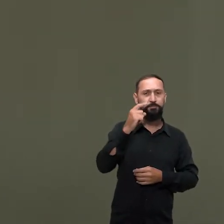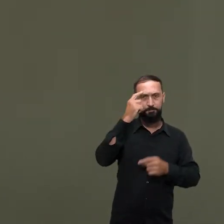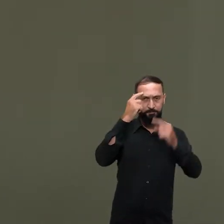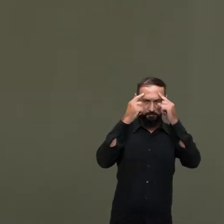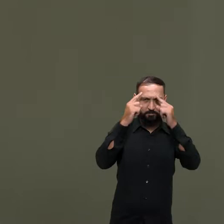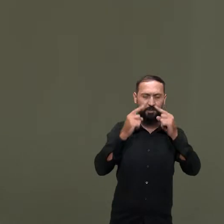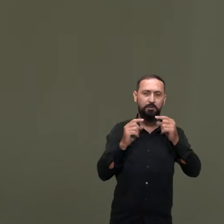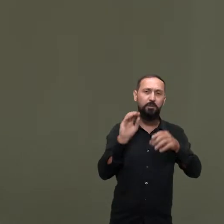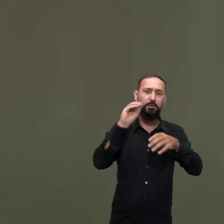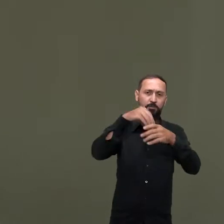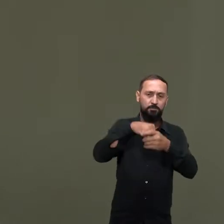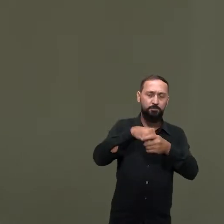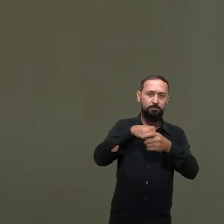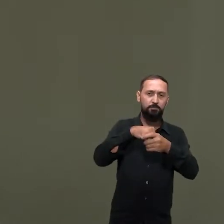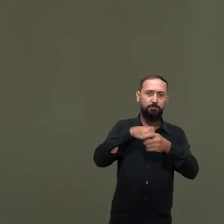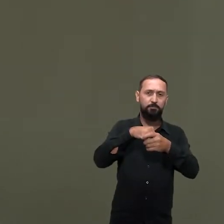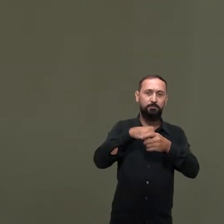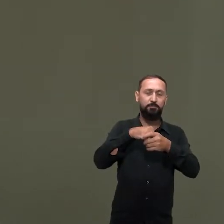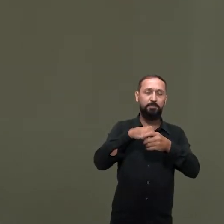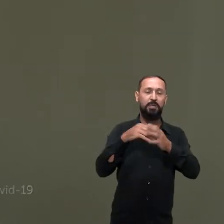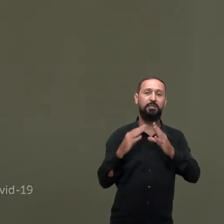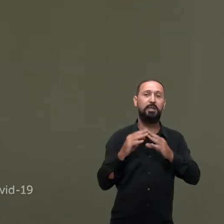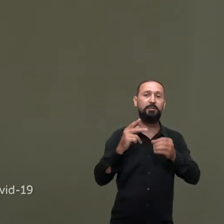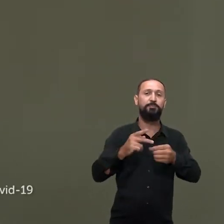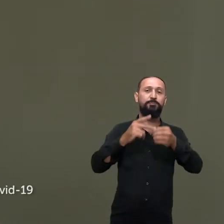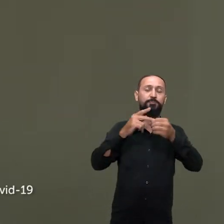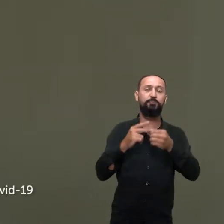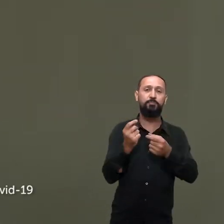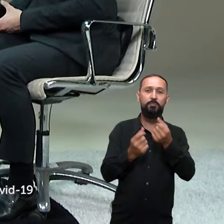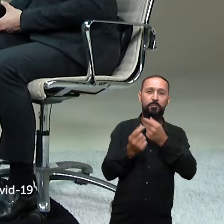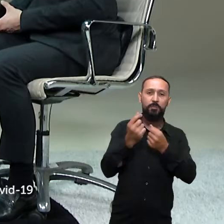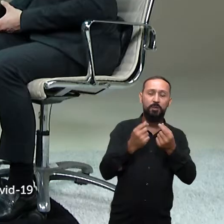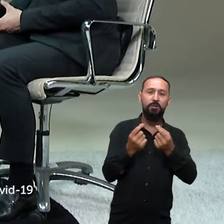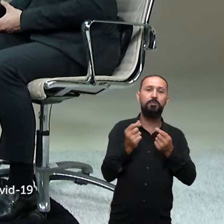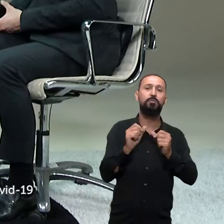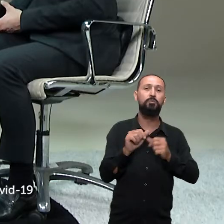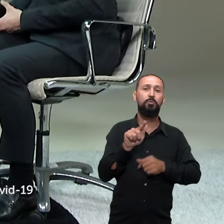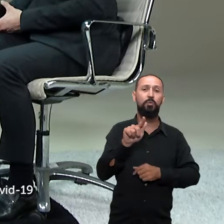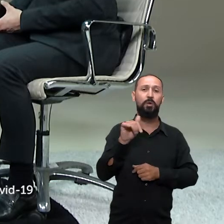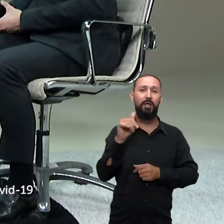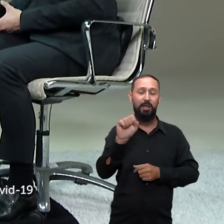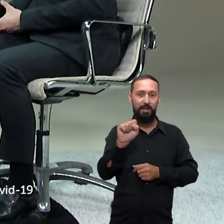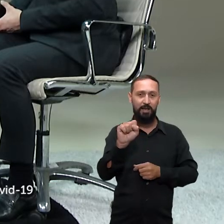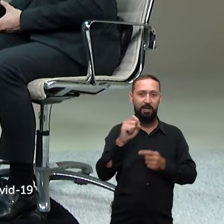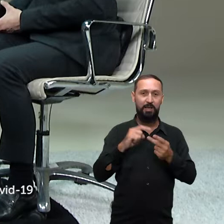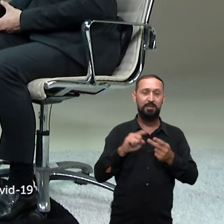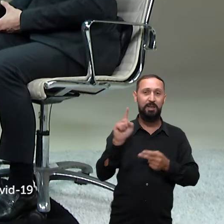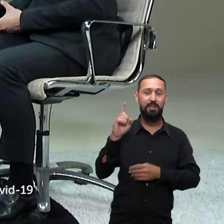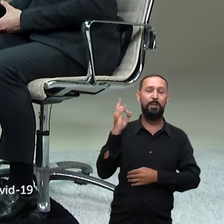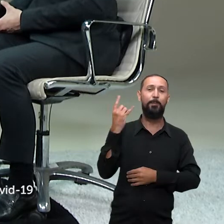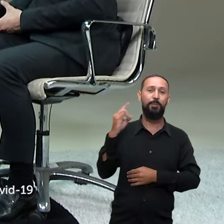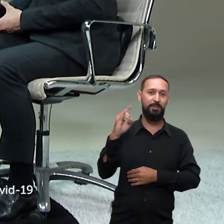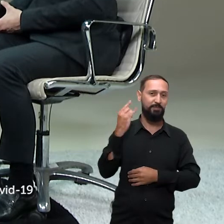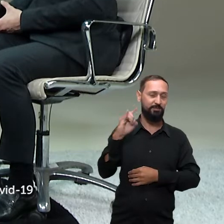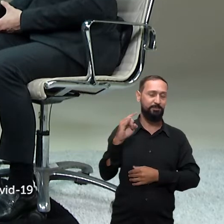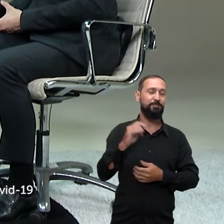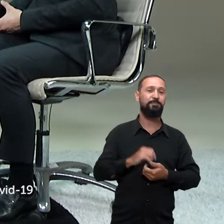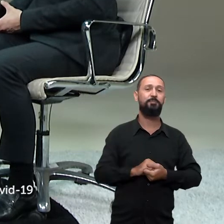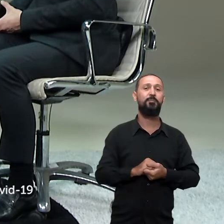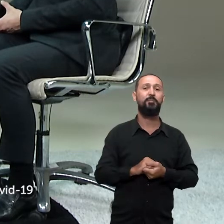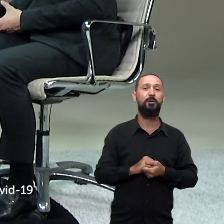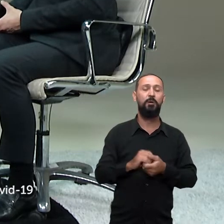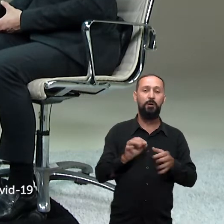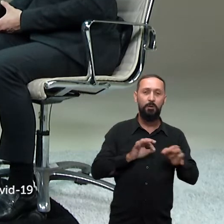tese desenvolvida dentro da Procuradoria de Assuntos Tributários, da importação do gás natural da Bolívia,